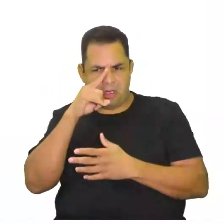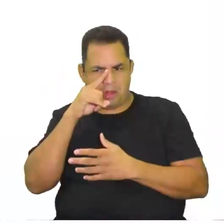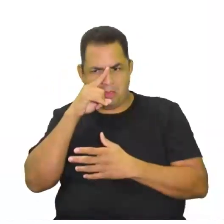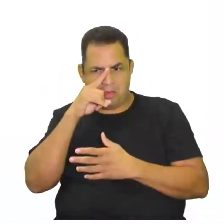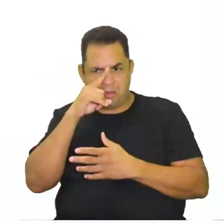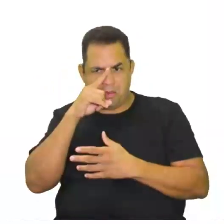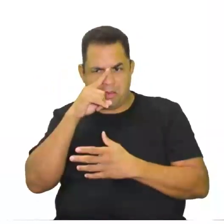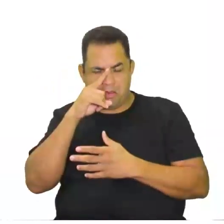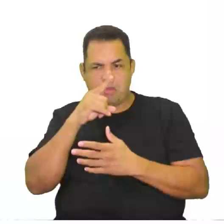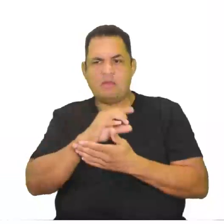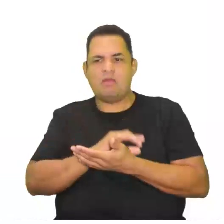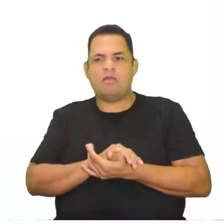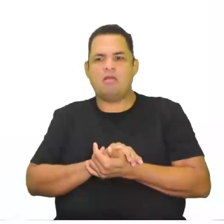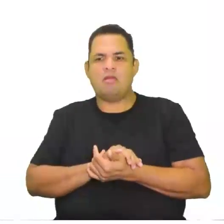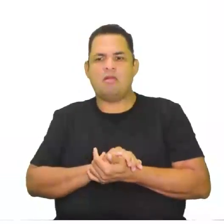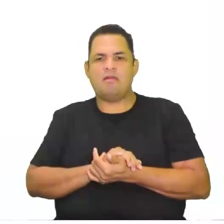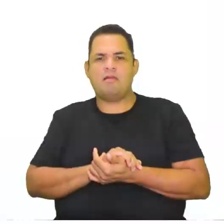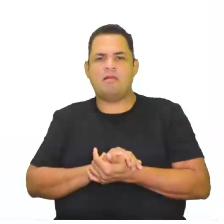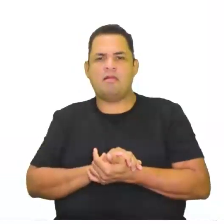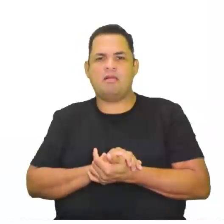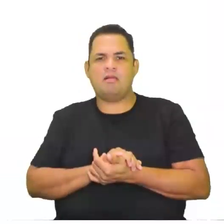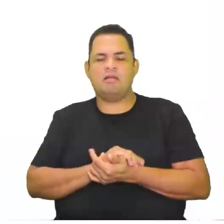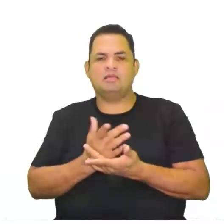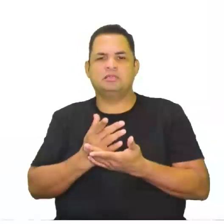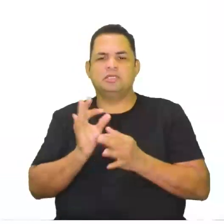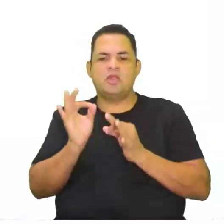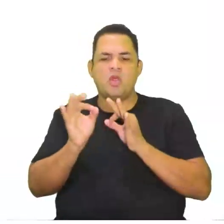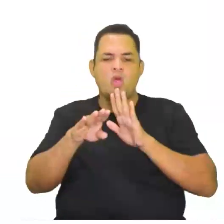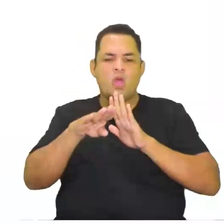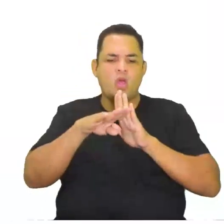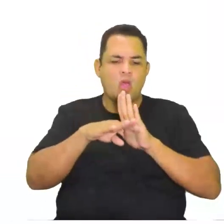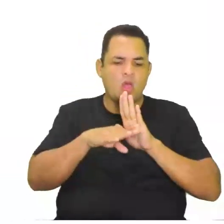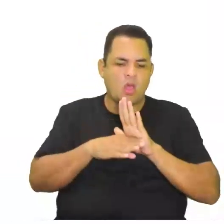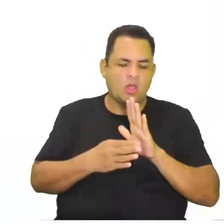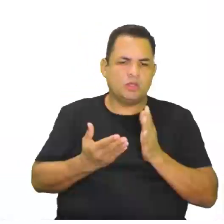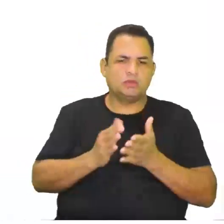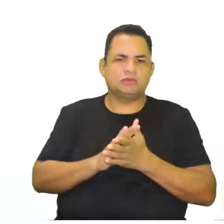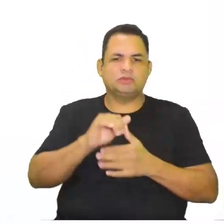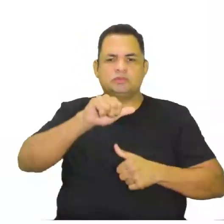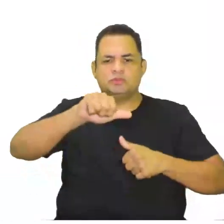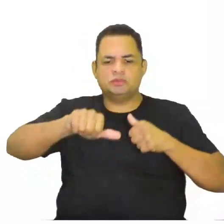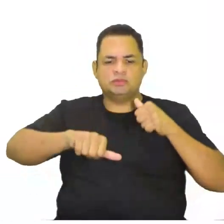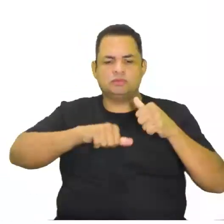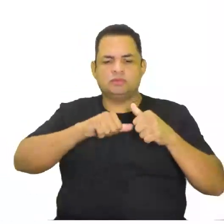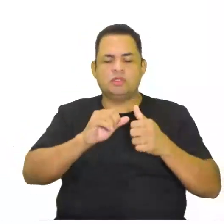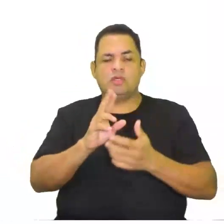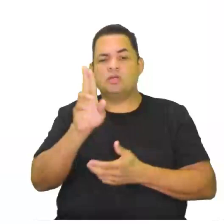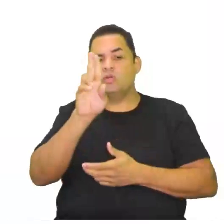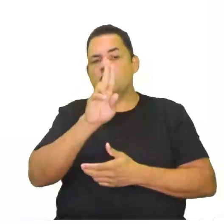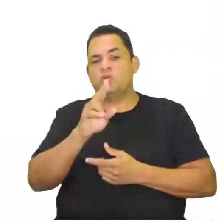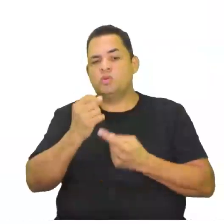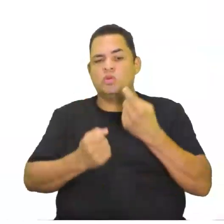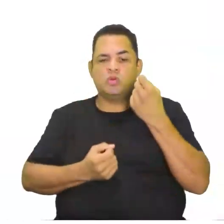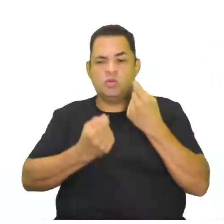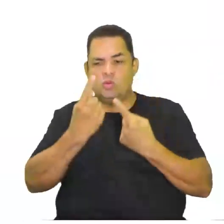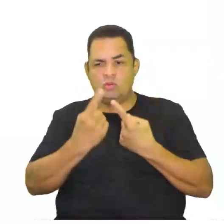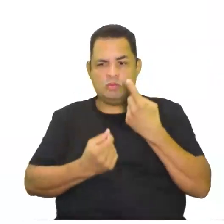danos sejam reclassificados e a gente possa trocar o uso de